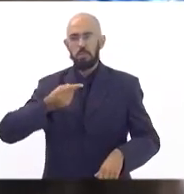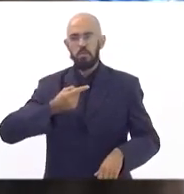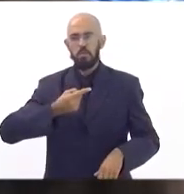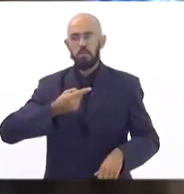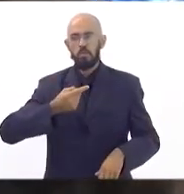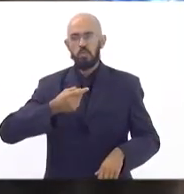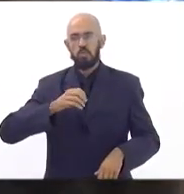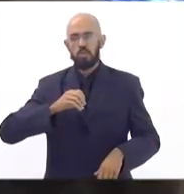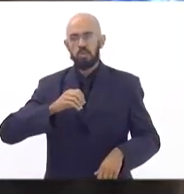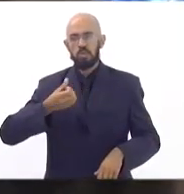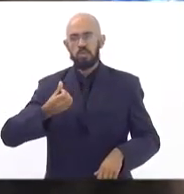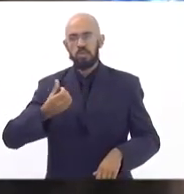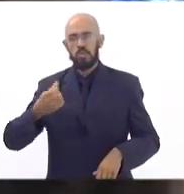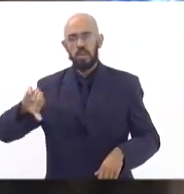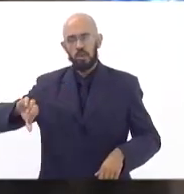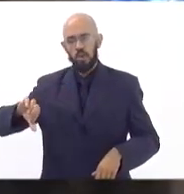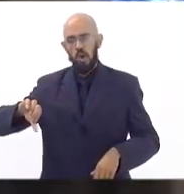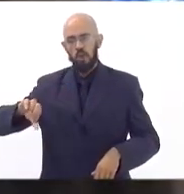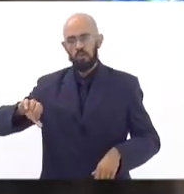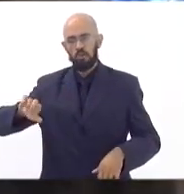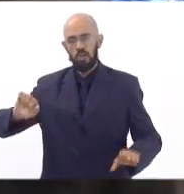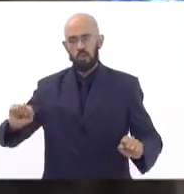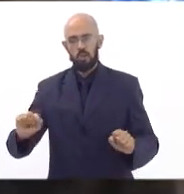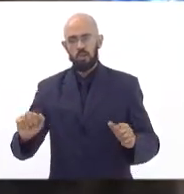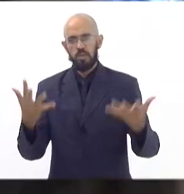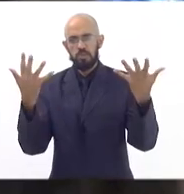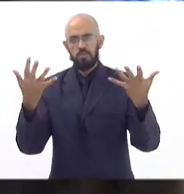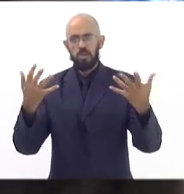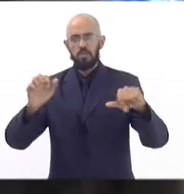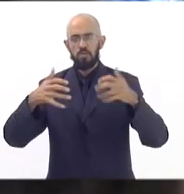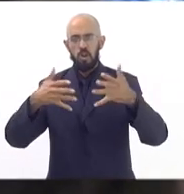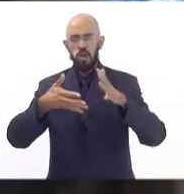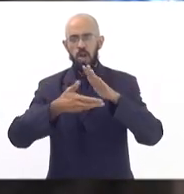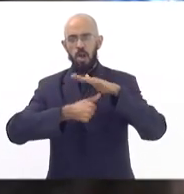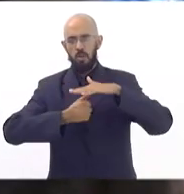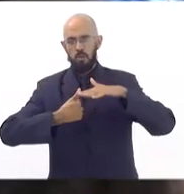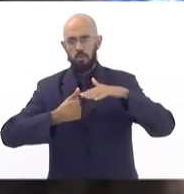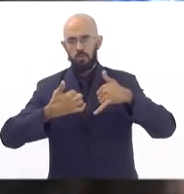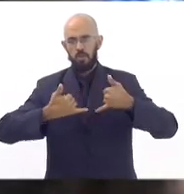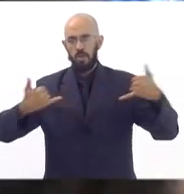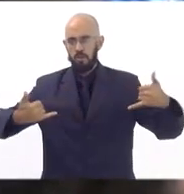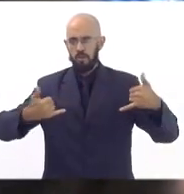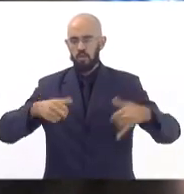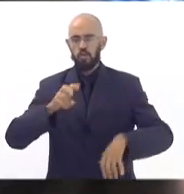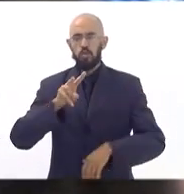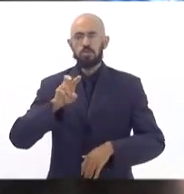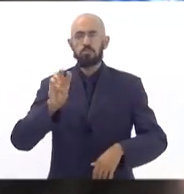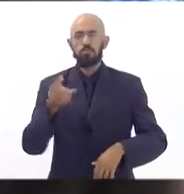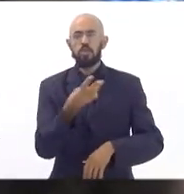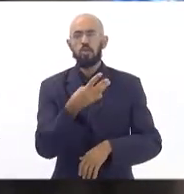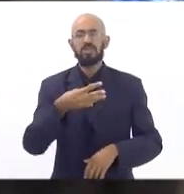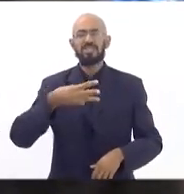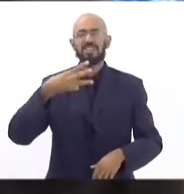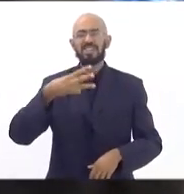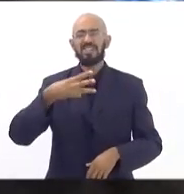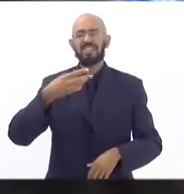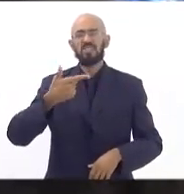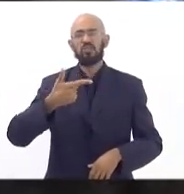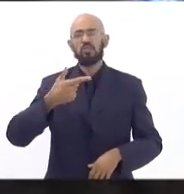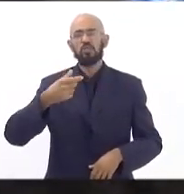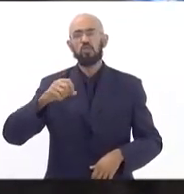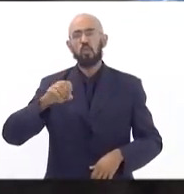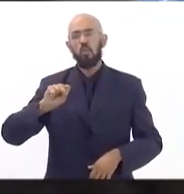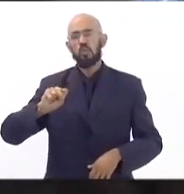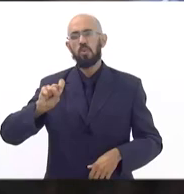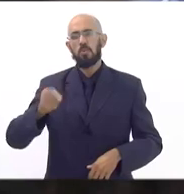que respeita ao furto de cabos o curso de material dois milhões de 328 mil custo do